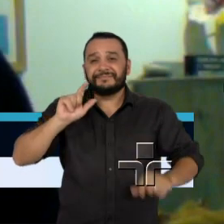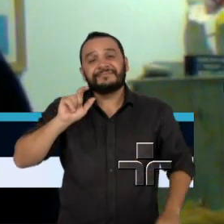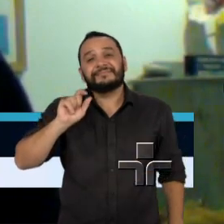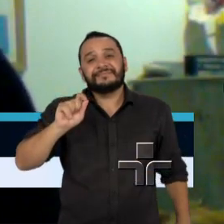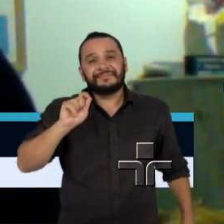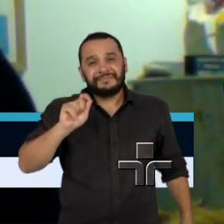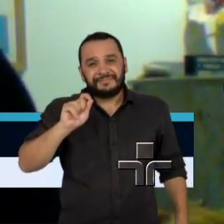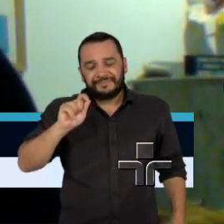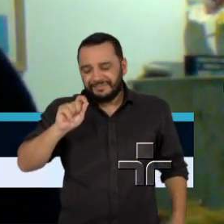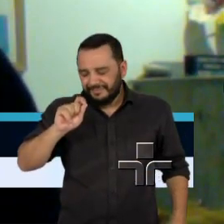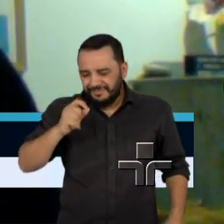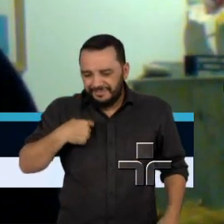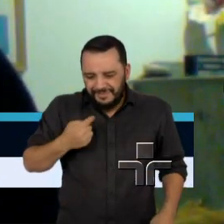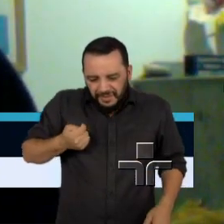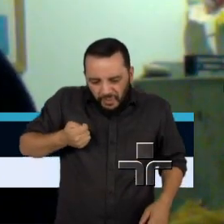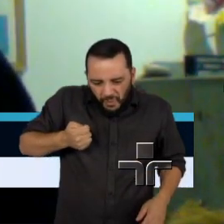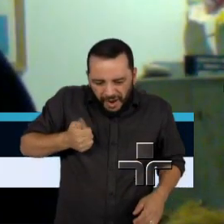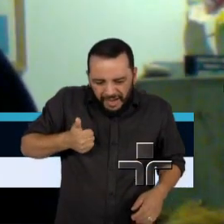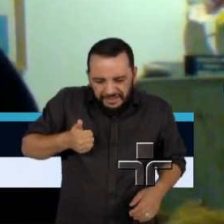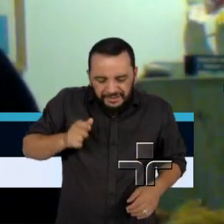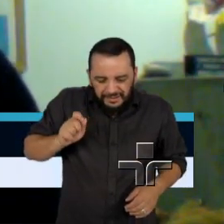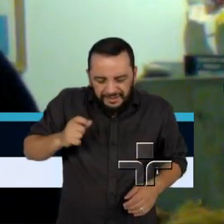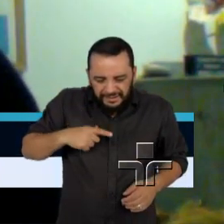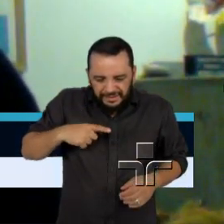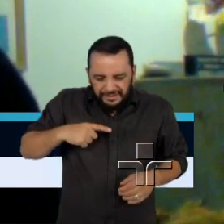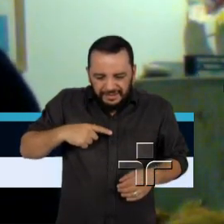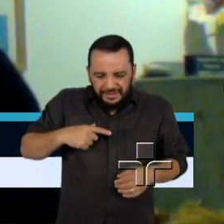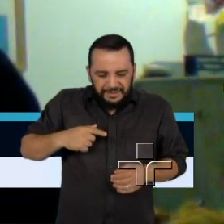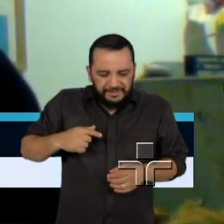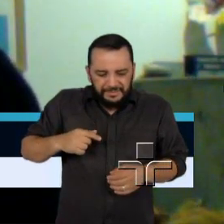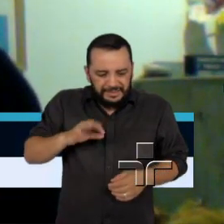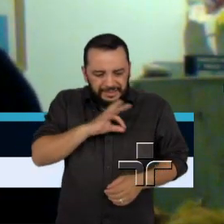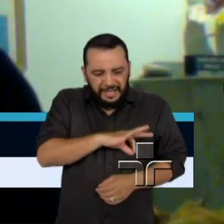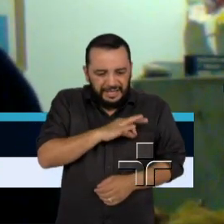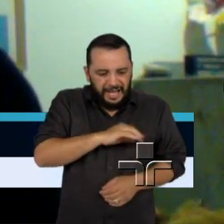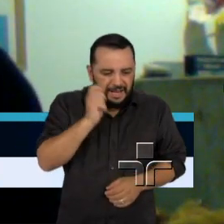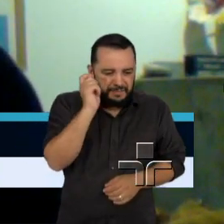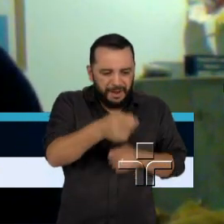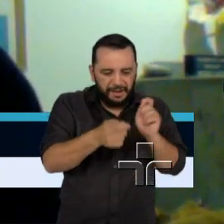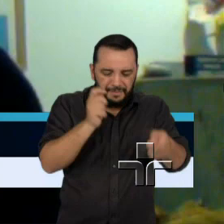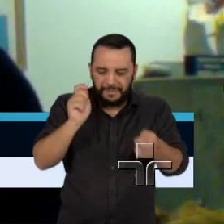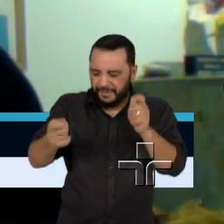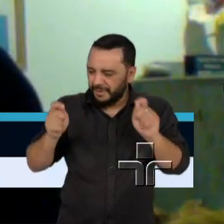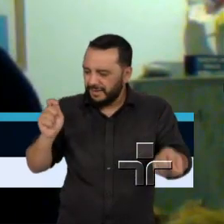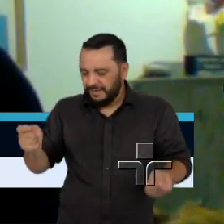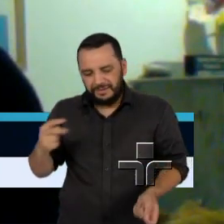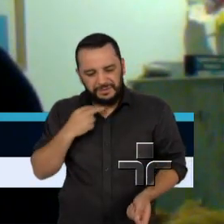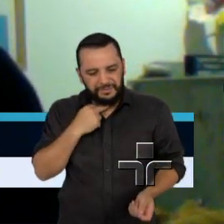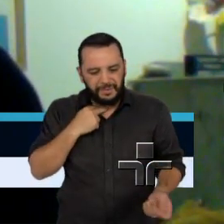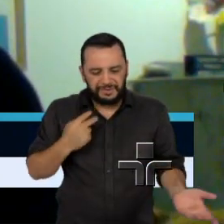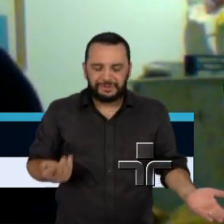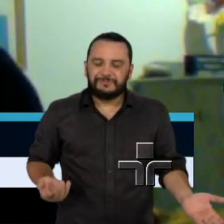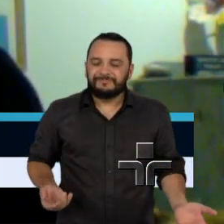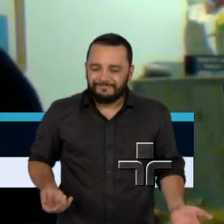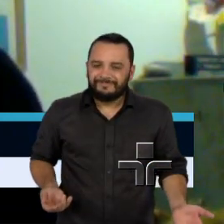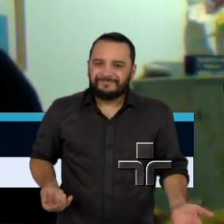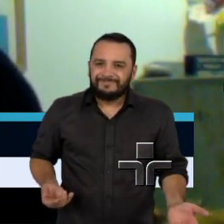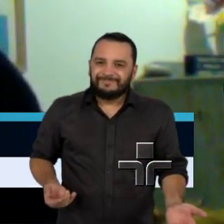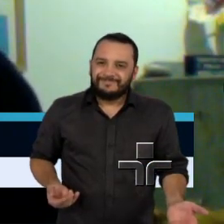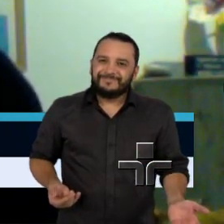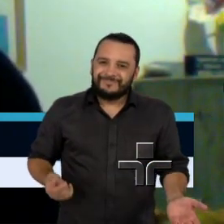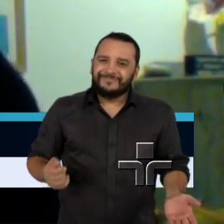que está prestes a acontecer, que é a gente não poder pagar o nosso pessoal. Isso vai ser um horror, a